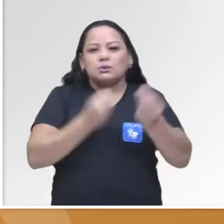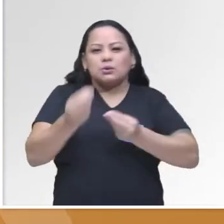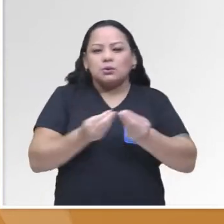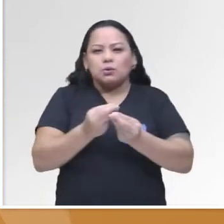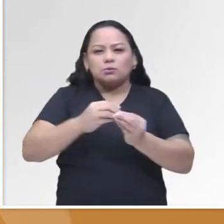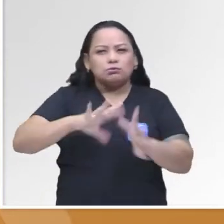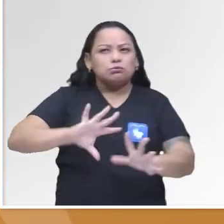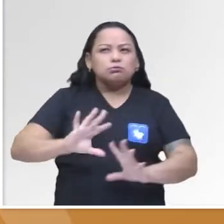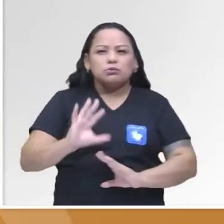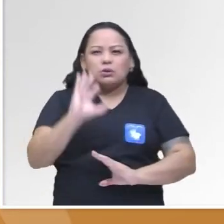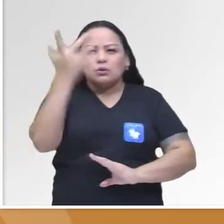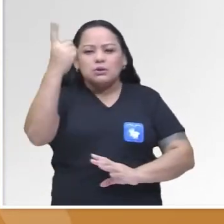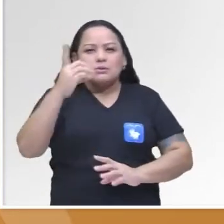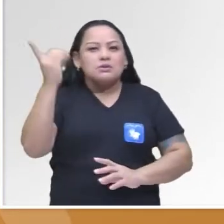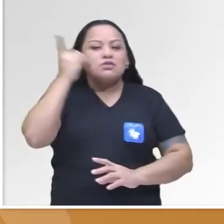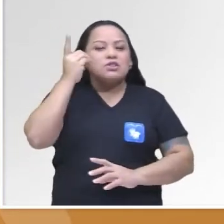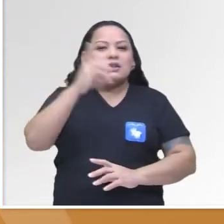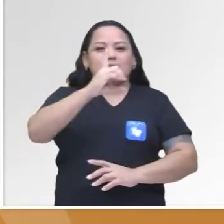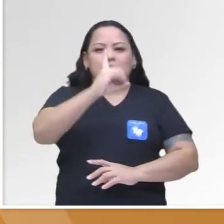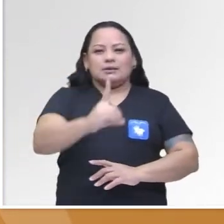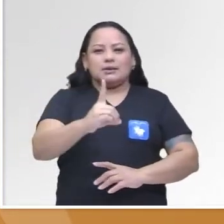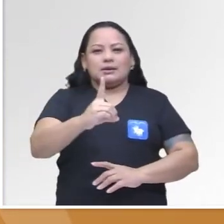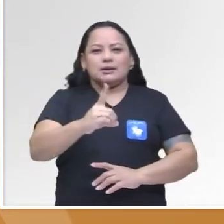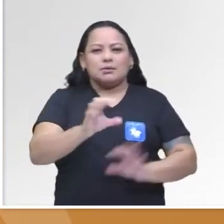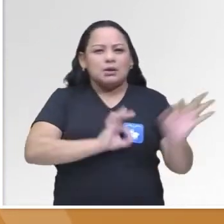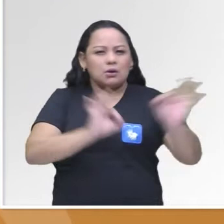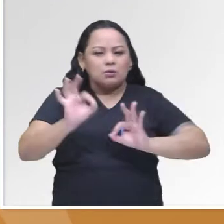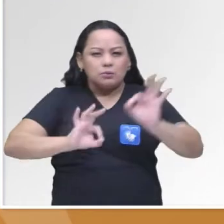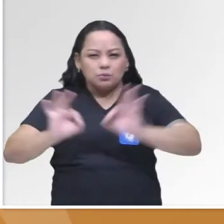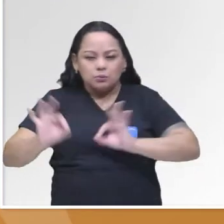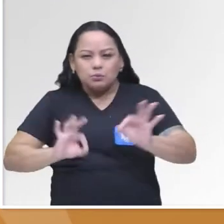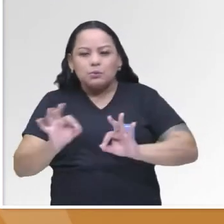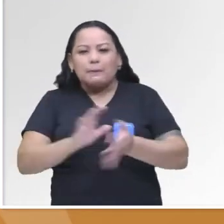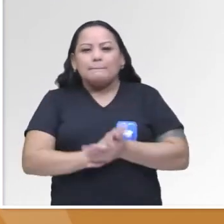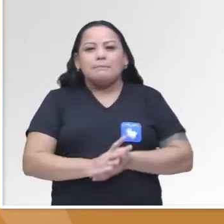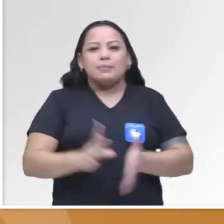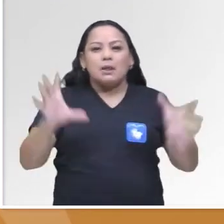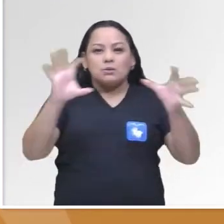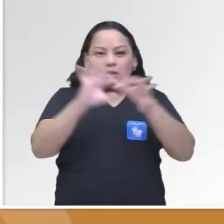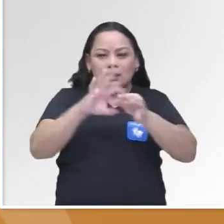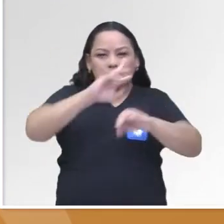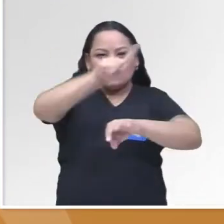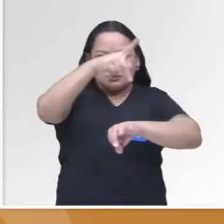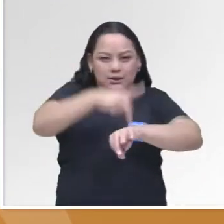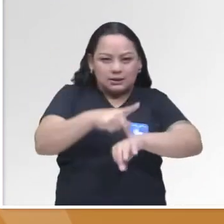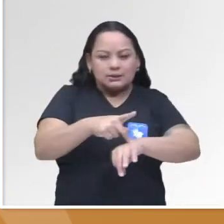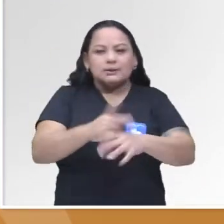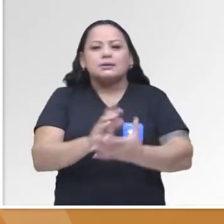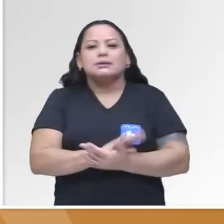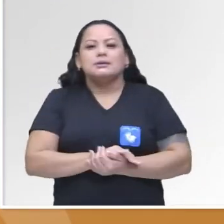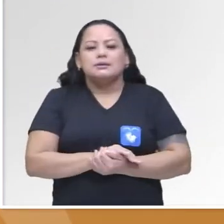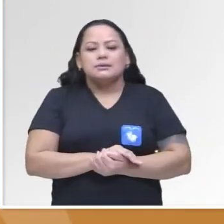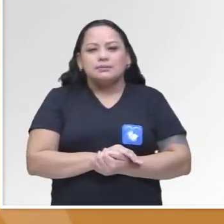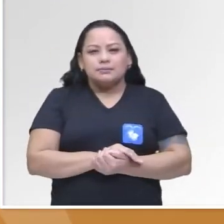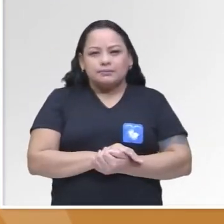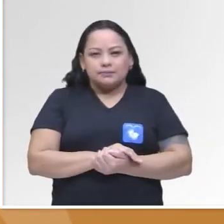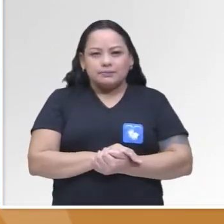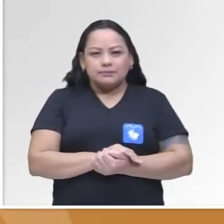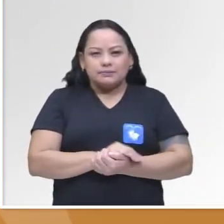desenrolar do chamado Dia D, da Operação Overlord, os aliados acabam implementando ali